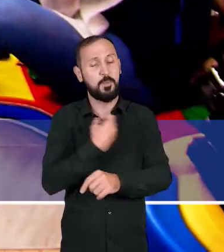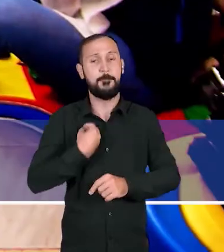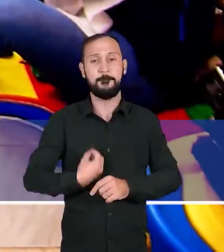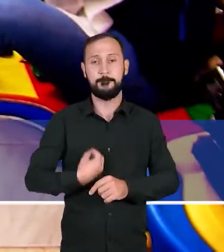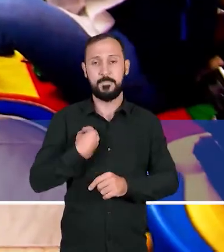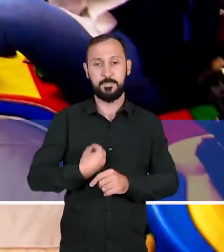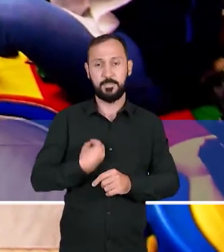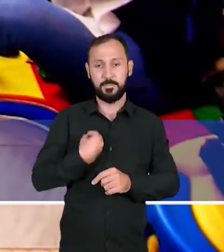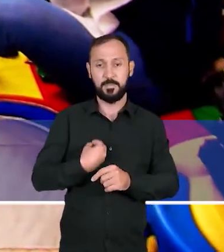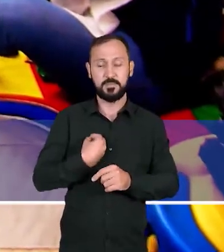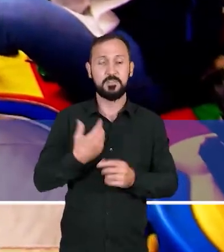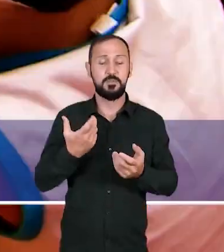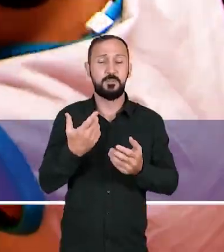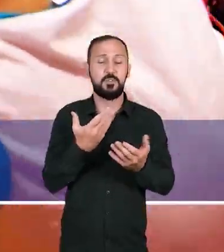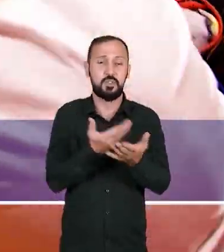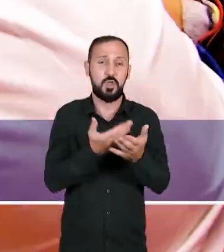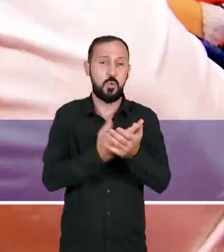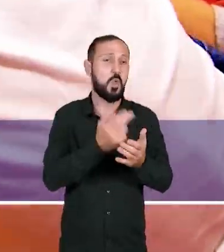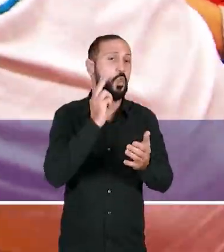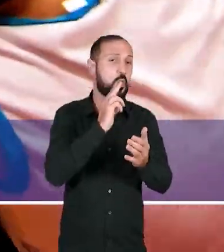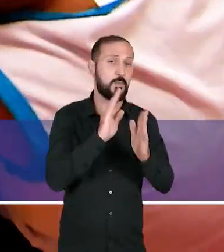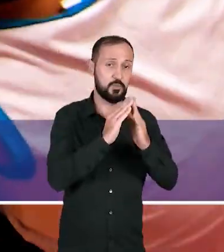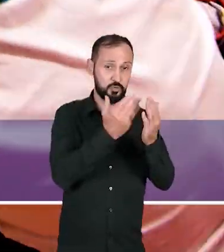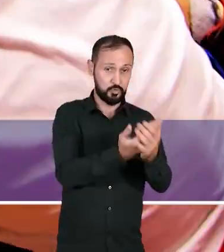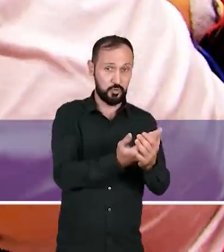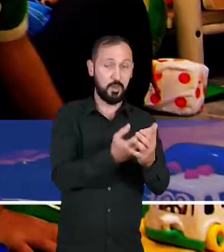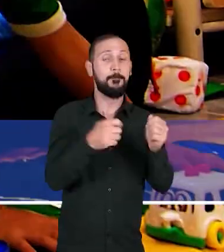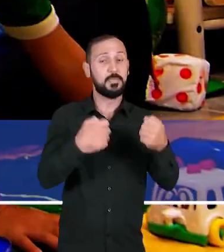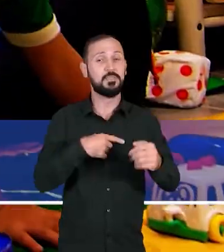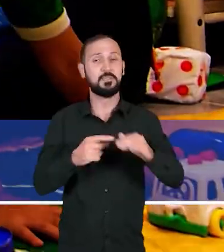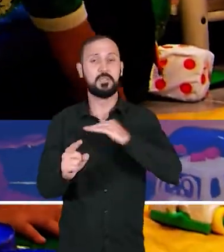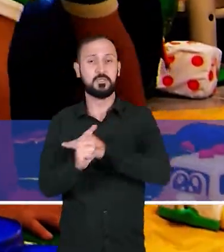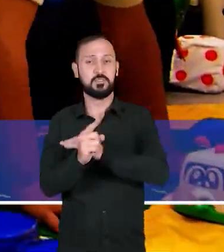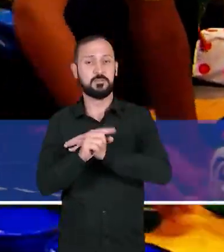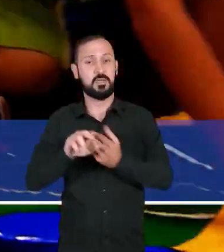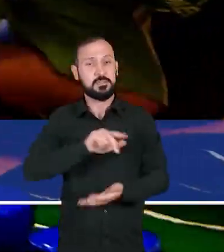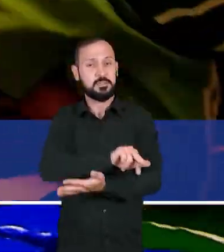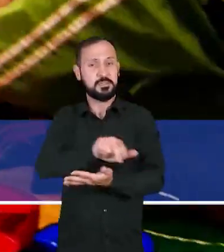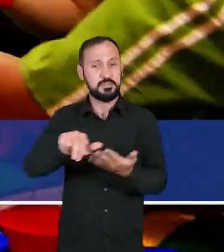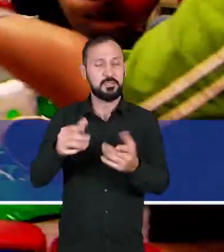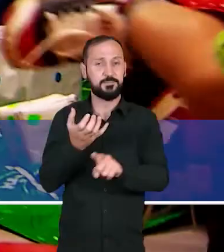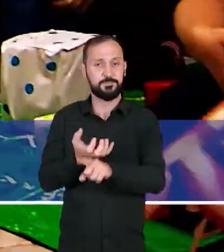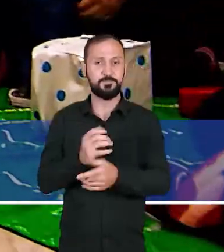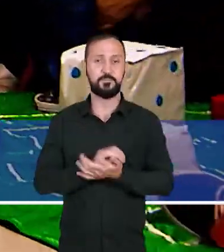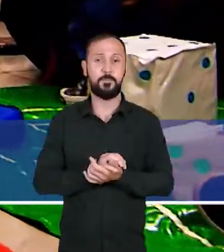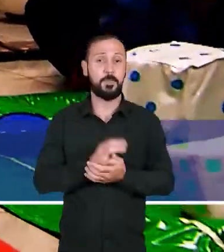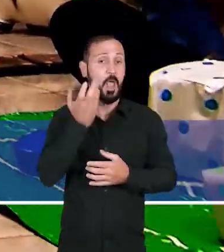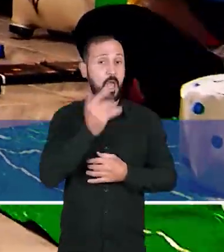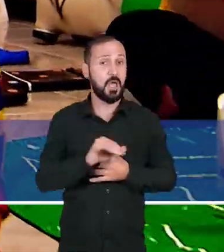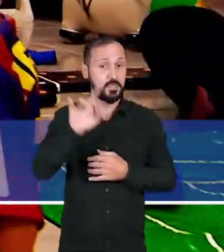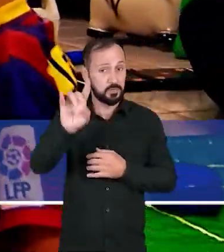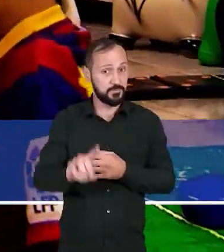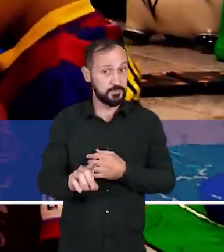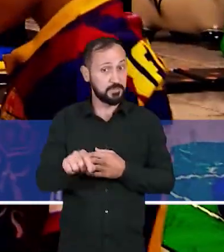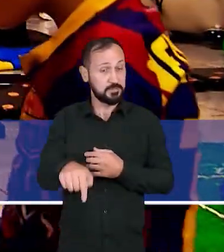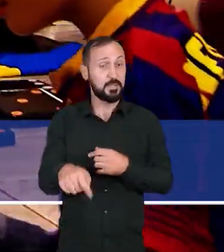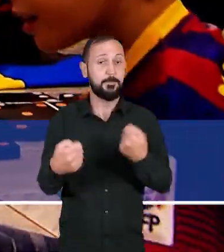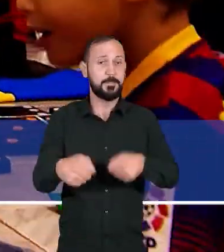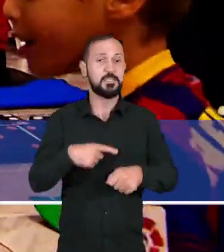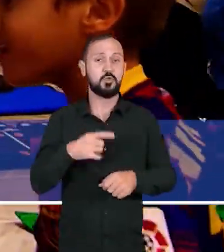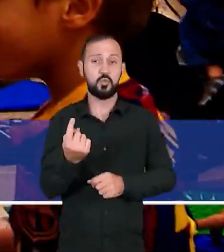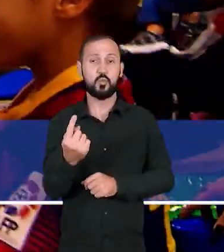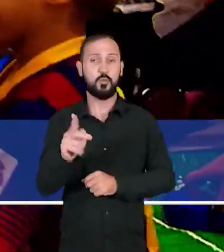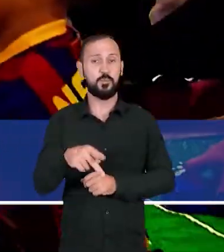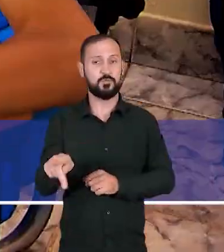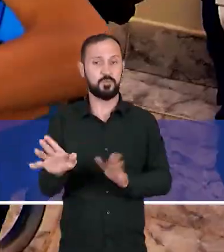de participarem de atividades normais, precisam de atendimento multidisciplinar. Uma criança com deficiência, ela precisa não